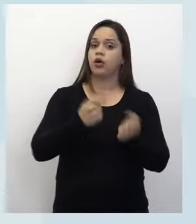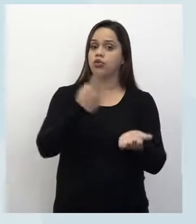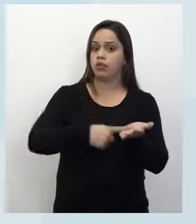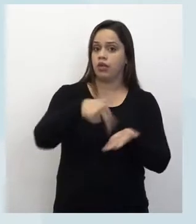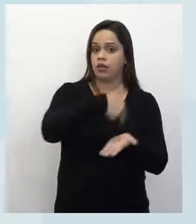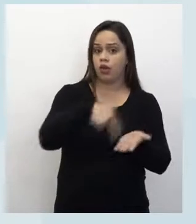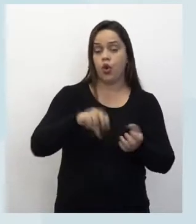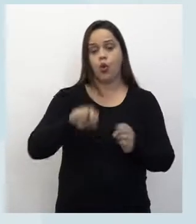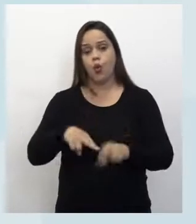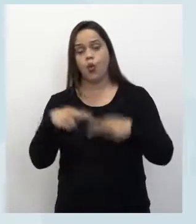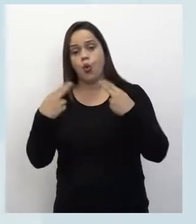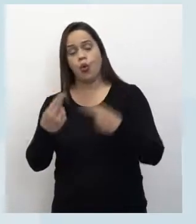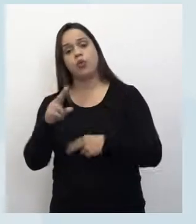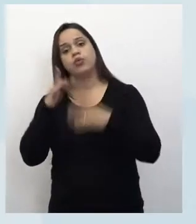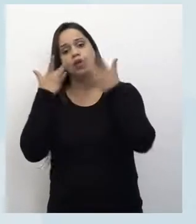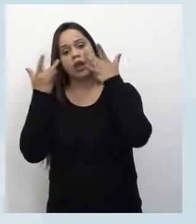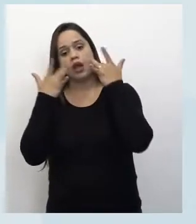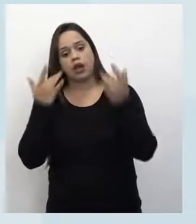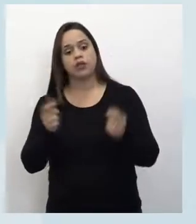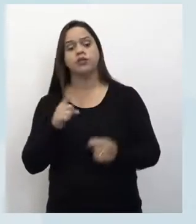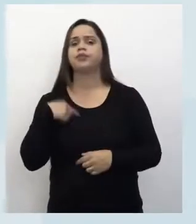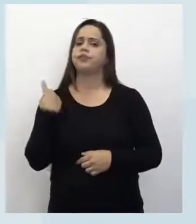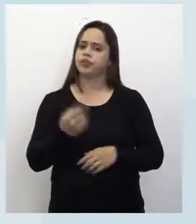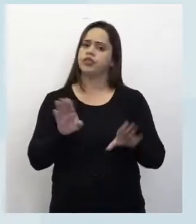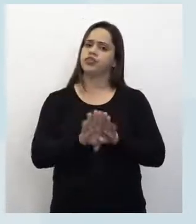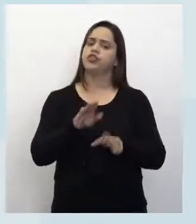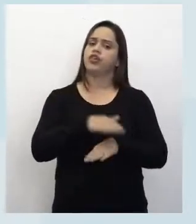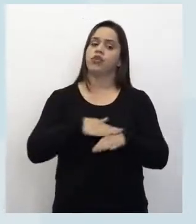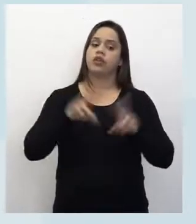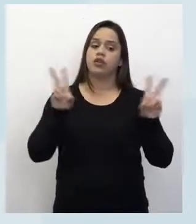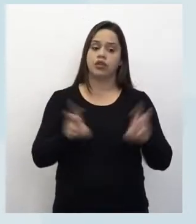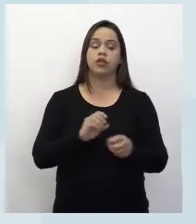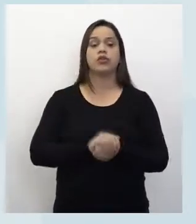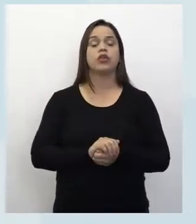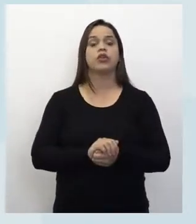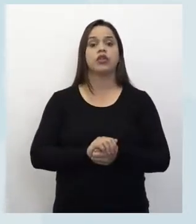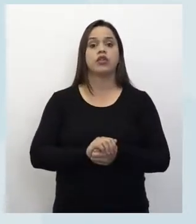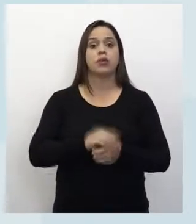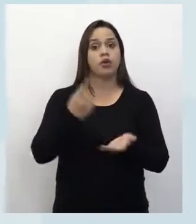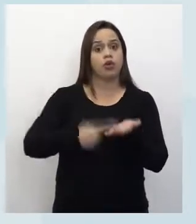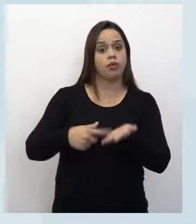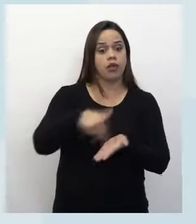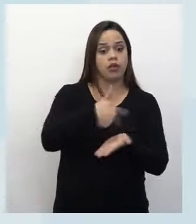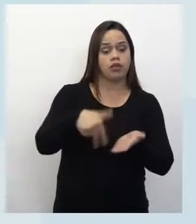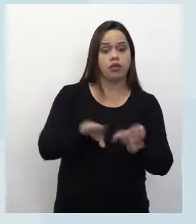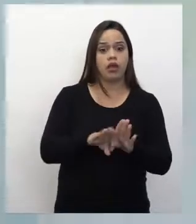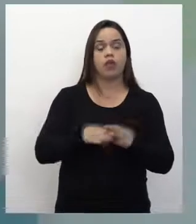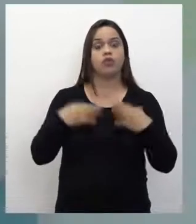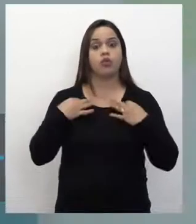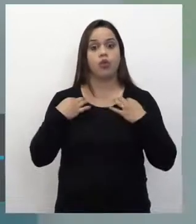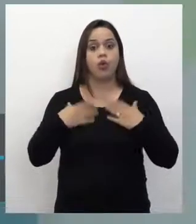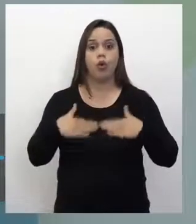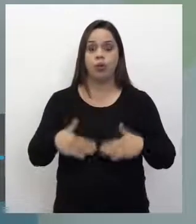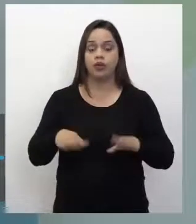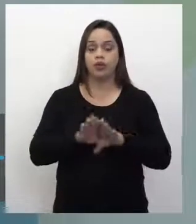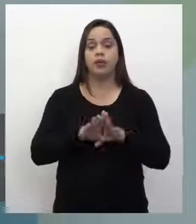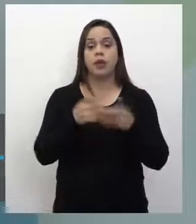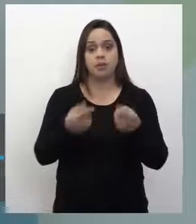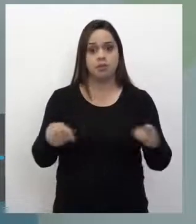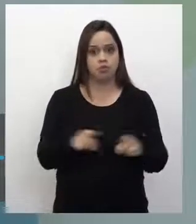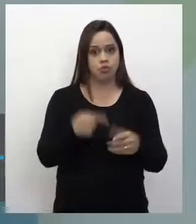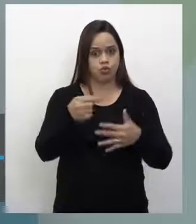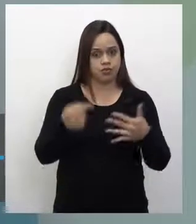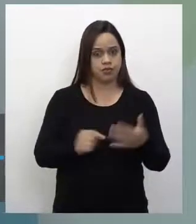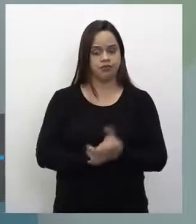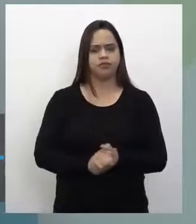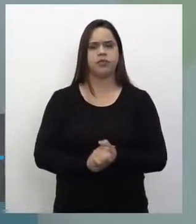ou teatral. Nós tínhamos conversado também sobre coreografia, figurino e trilhas sonoras. Então, veja bem, turma, tudo isso